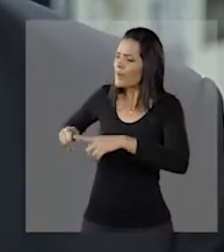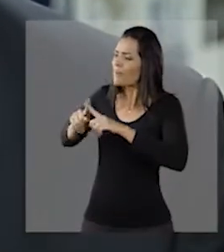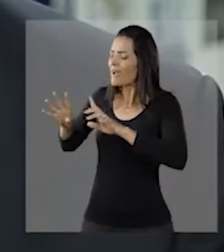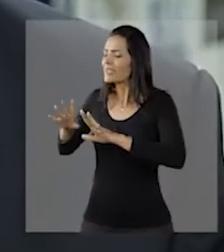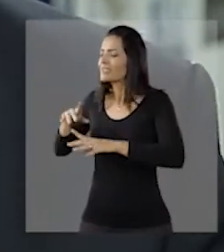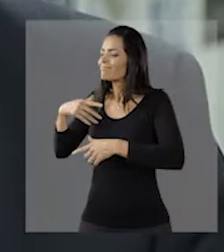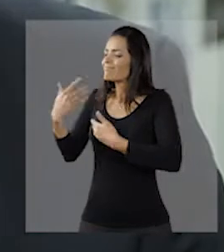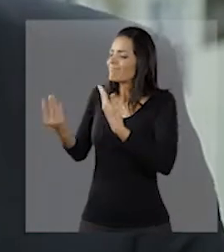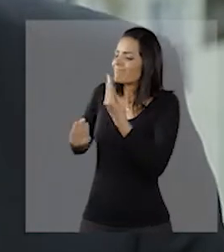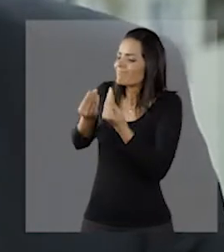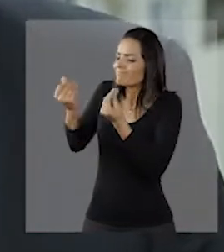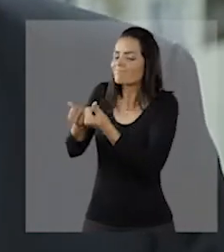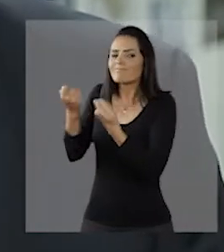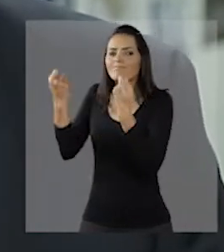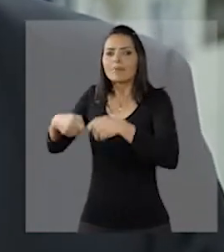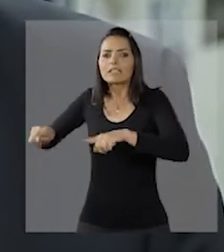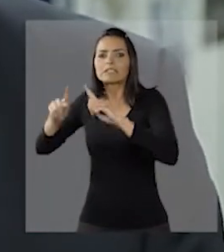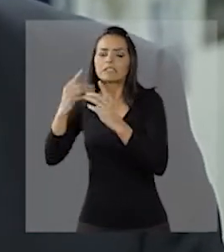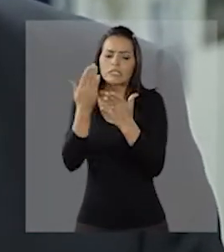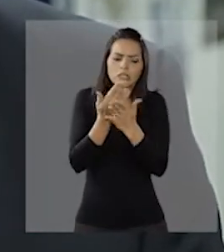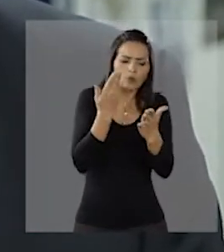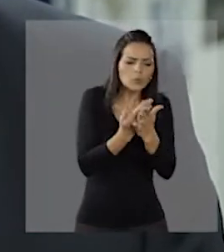esse atendimento demandar um